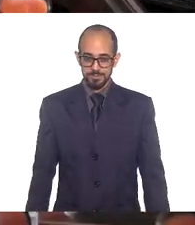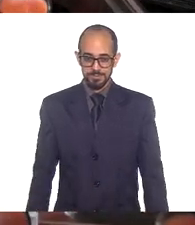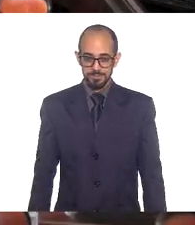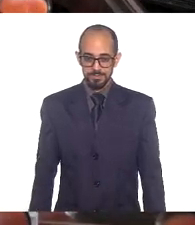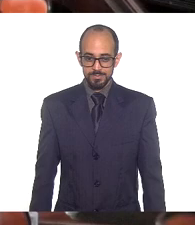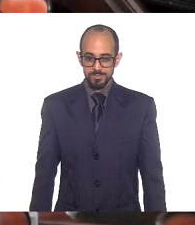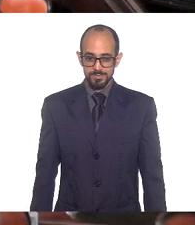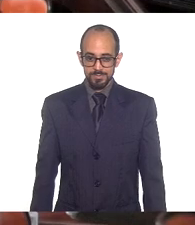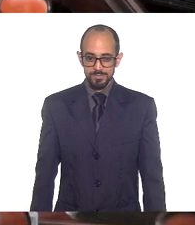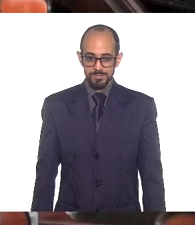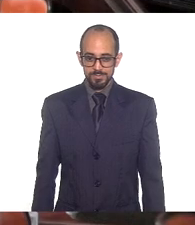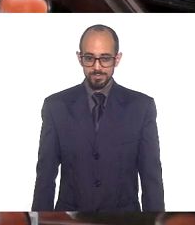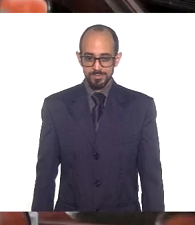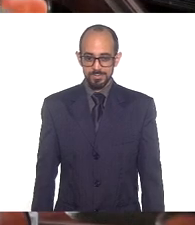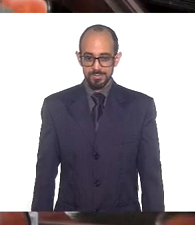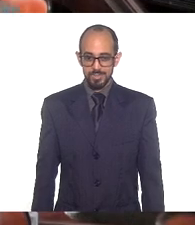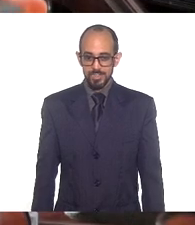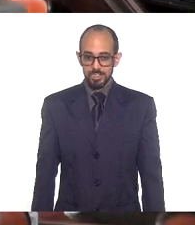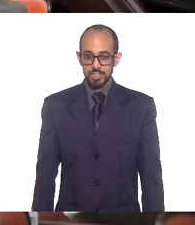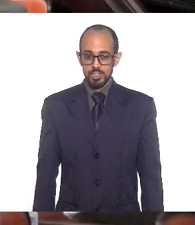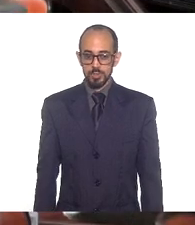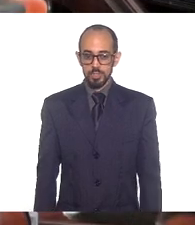E aí